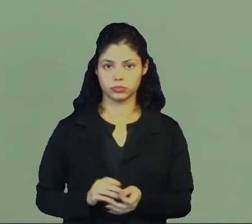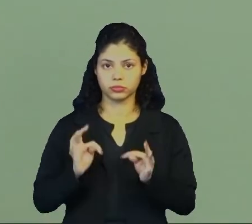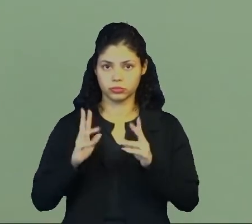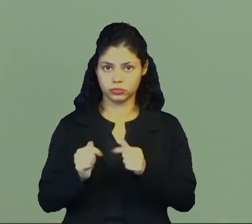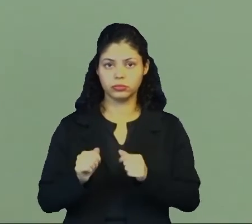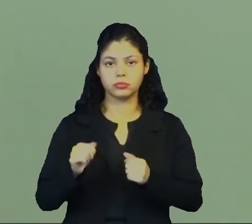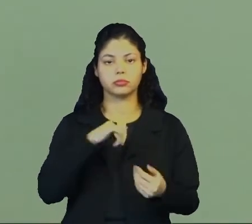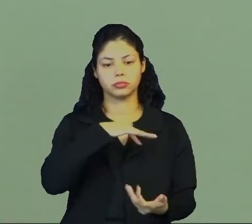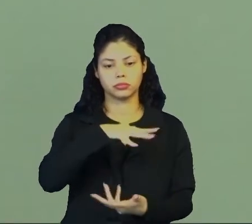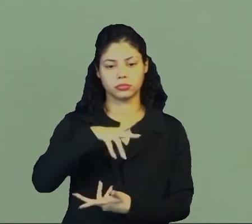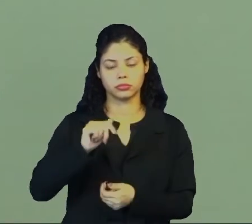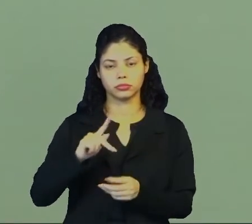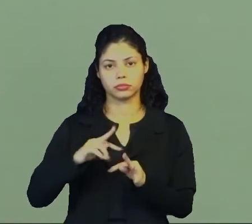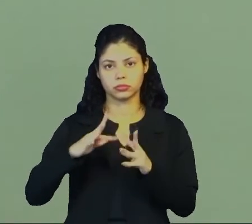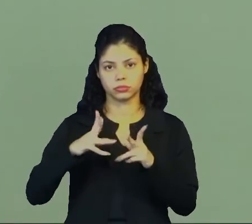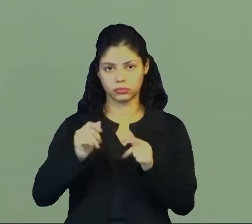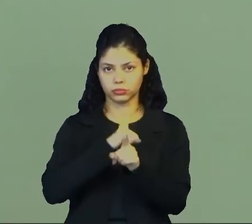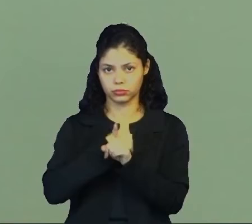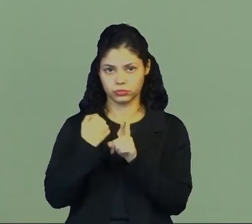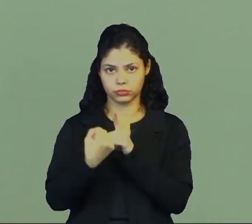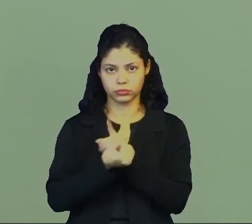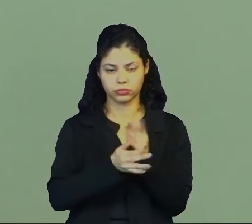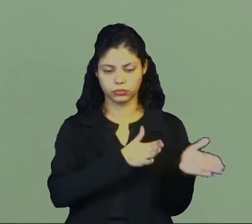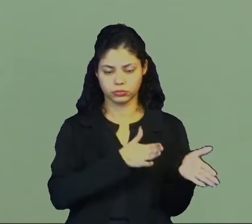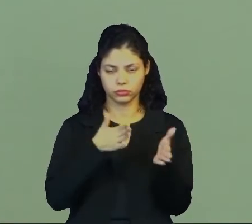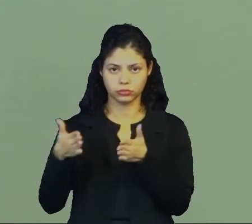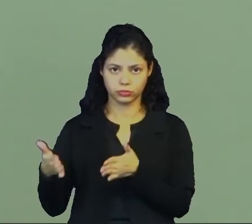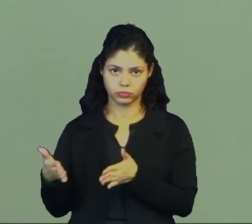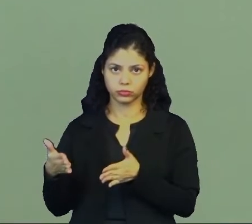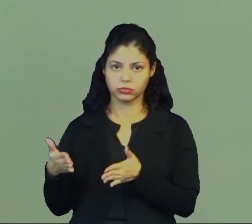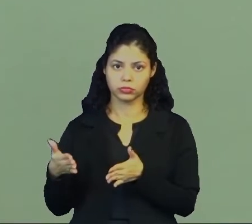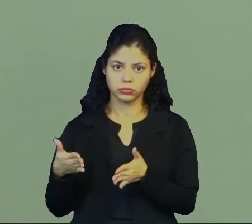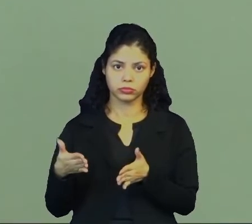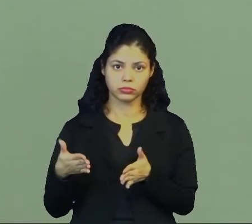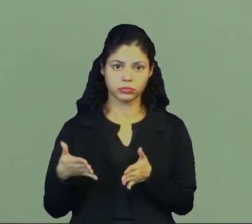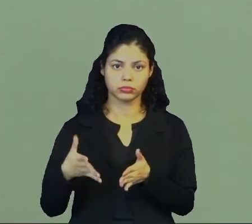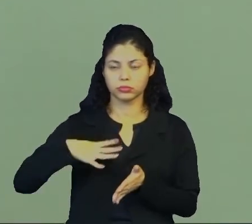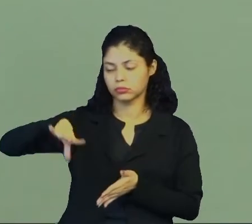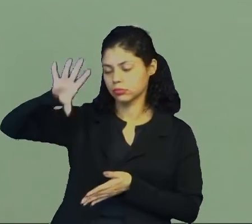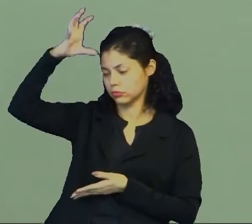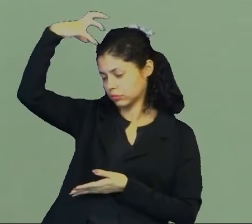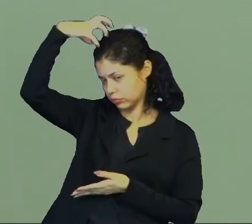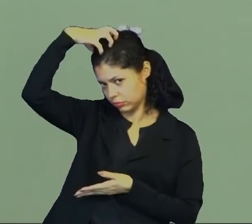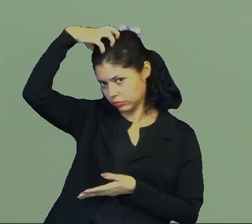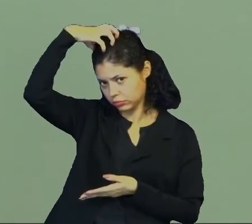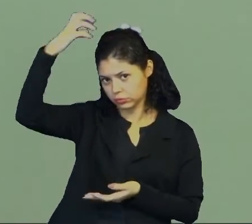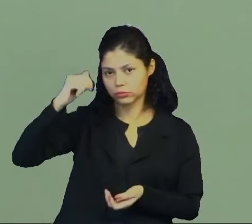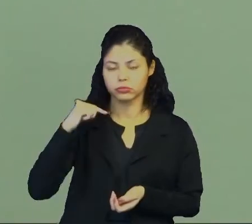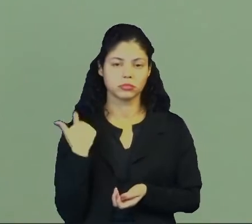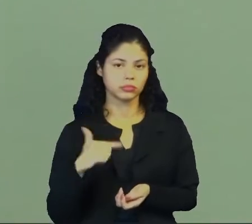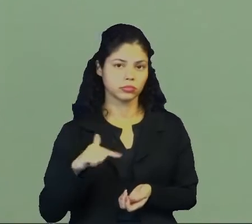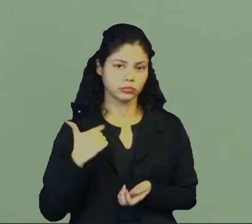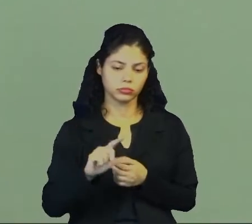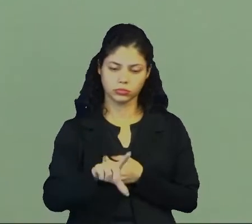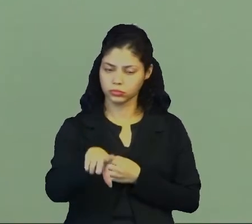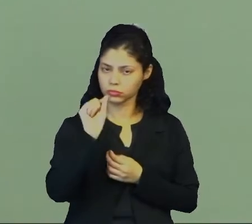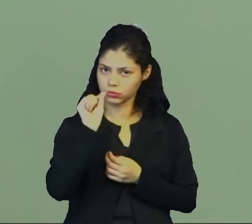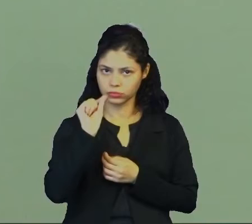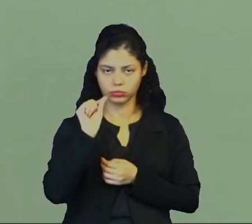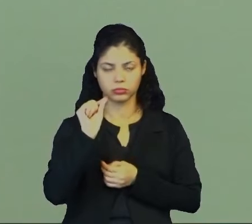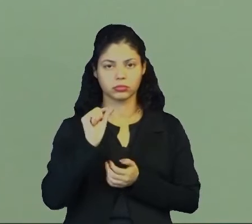as esferas do social passam pelo crivo do rei, do monarca. Não existia